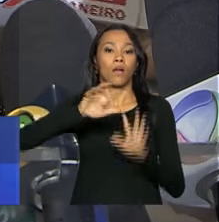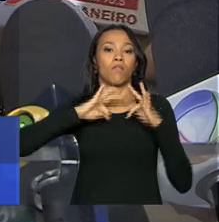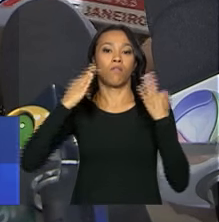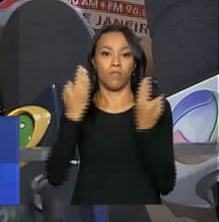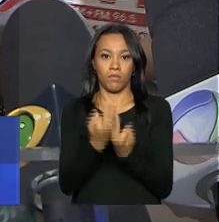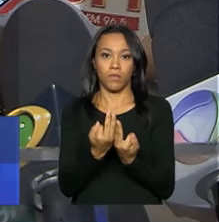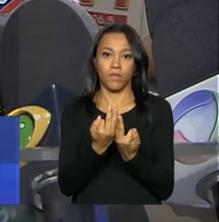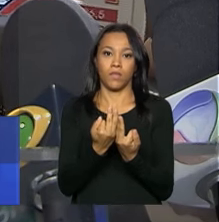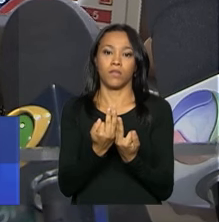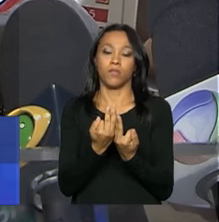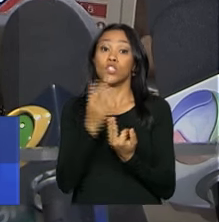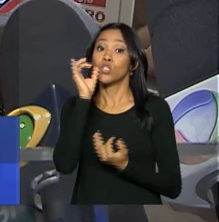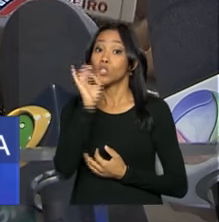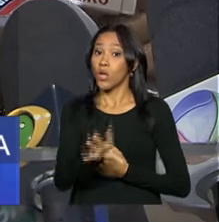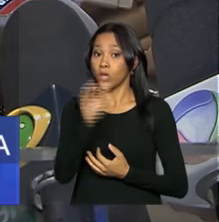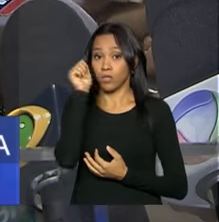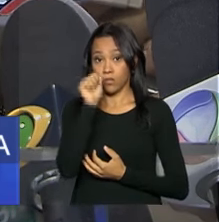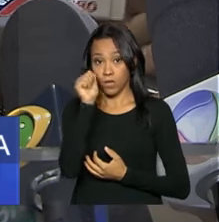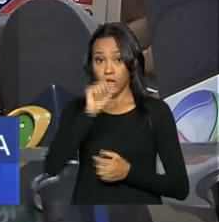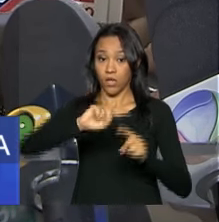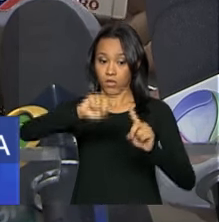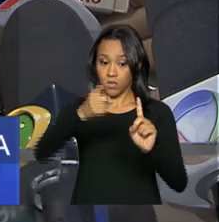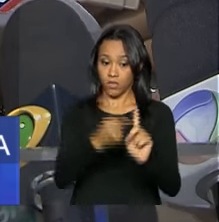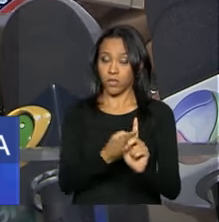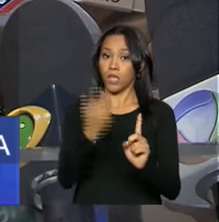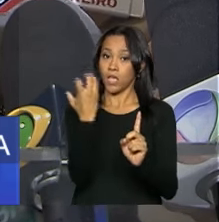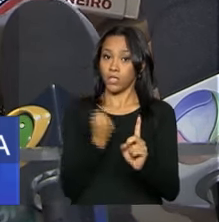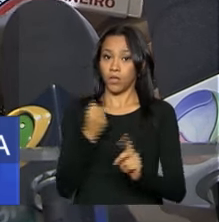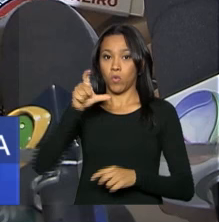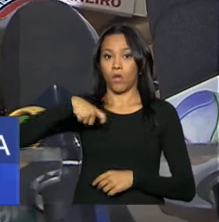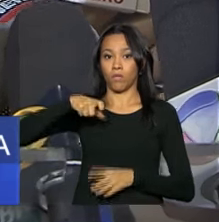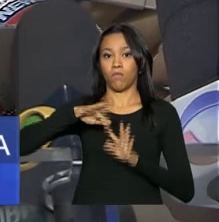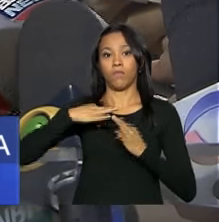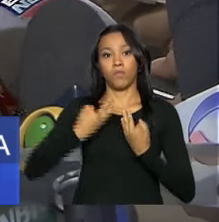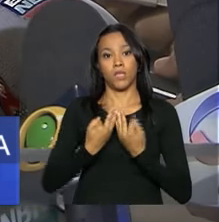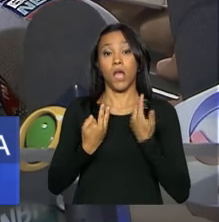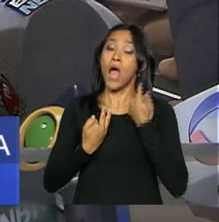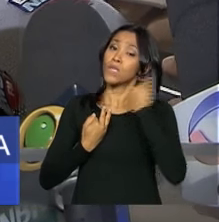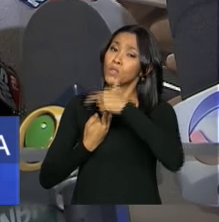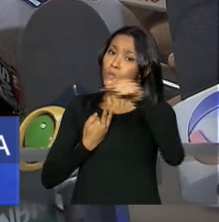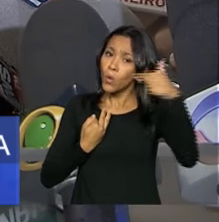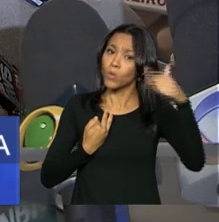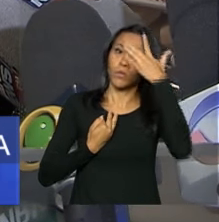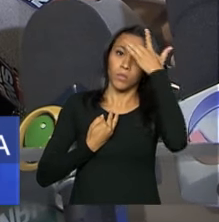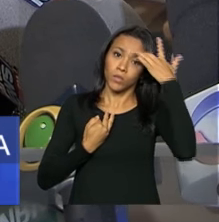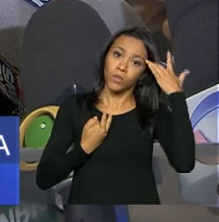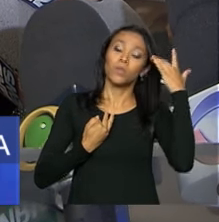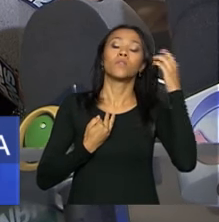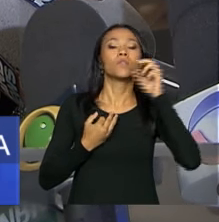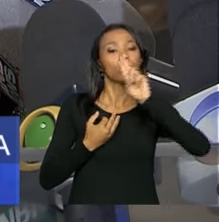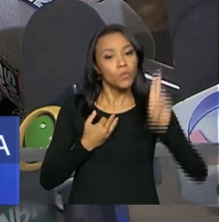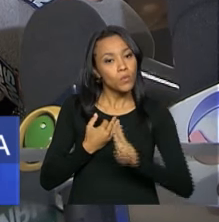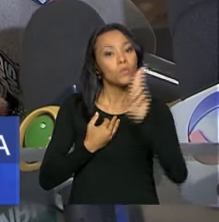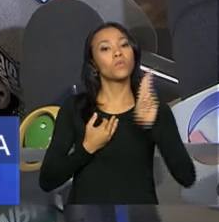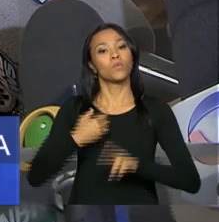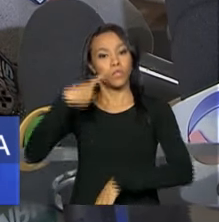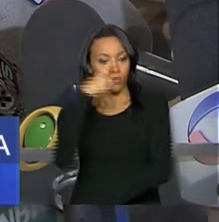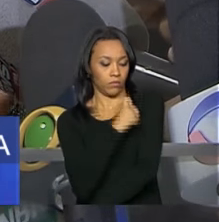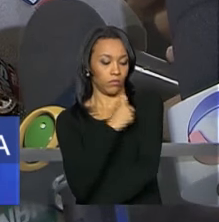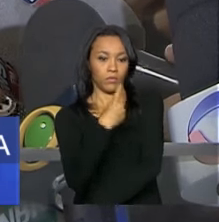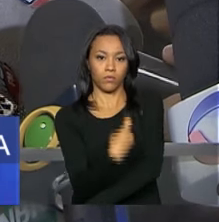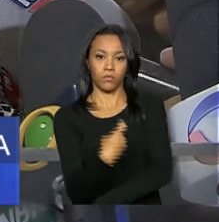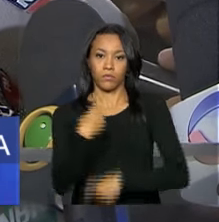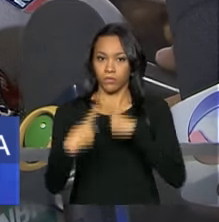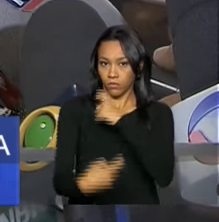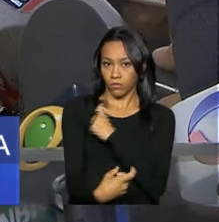Então, apenas gestante do Bolsa Família. As outras pessoas, nós recomendamos que usem o repelente, são